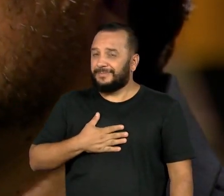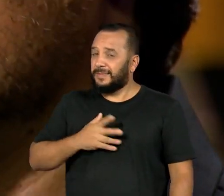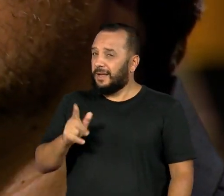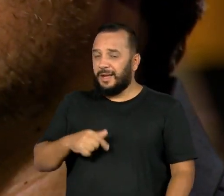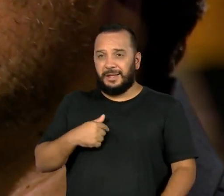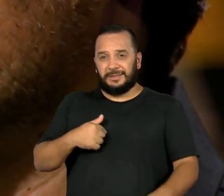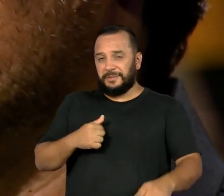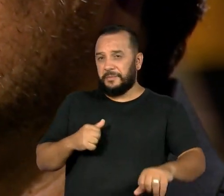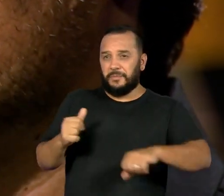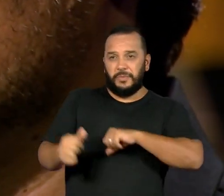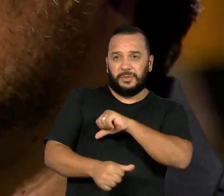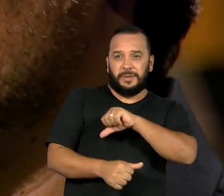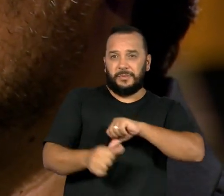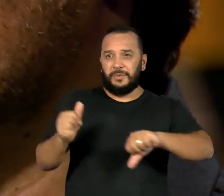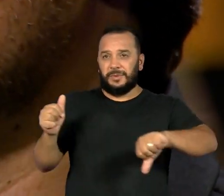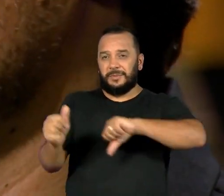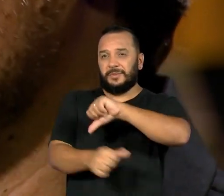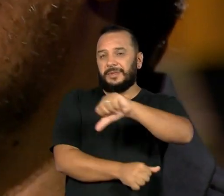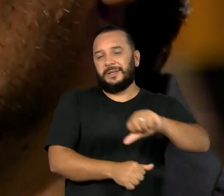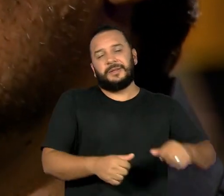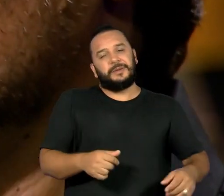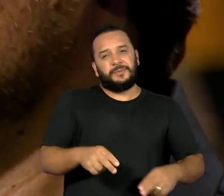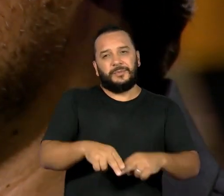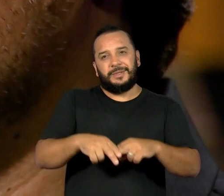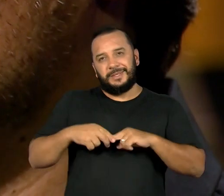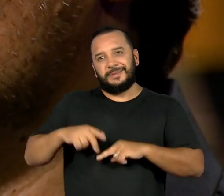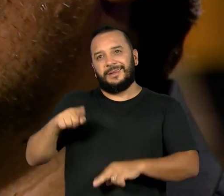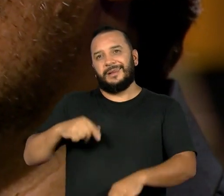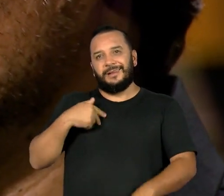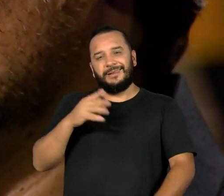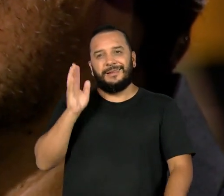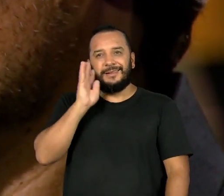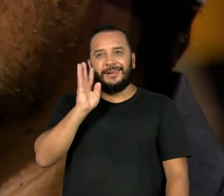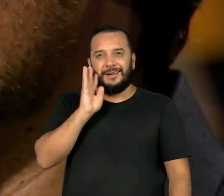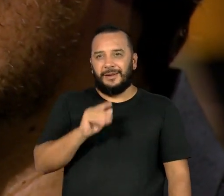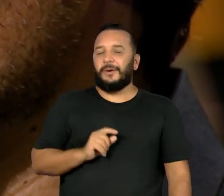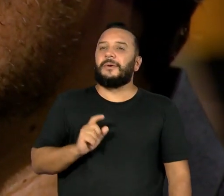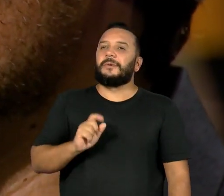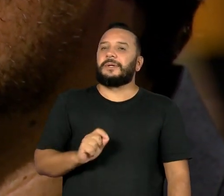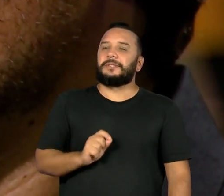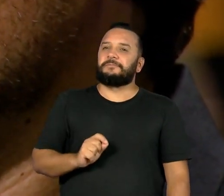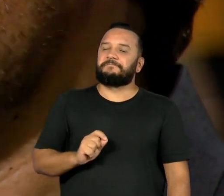graça para essa interpretação do nosso